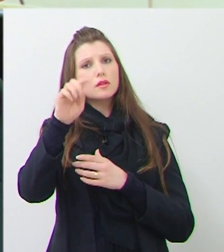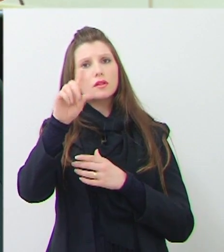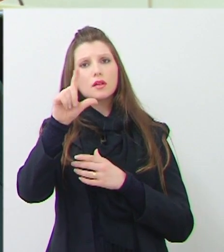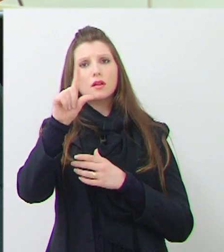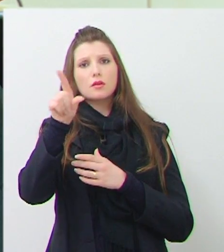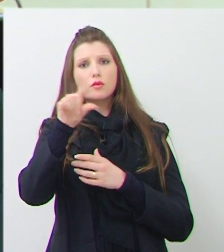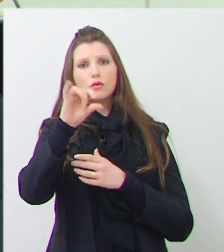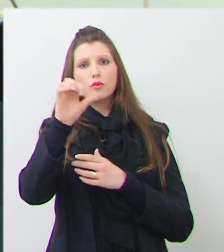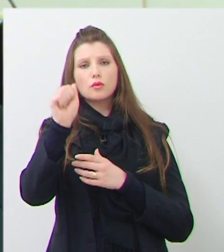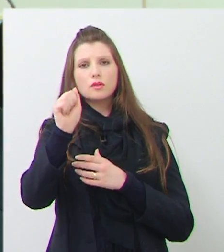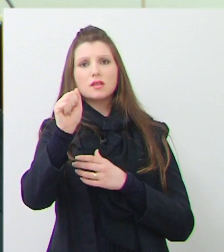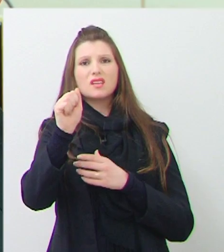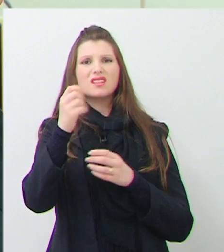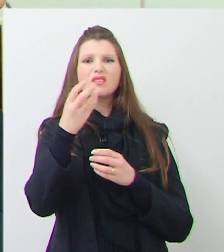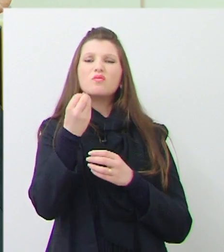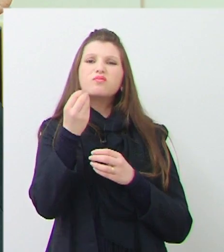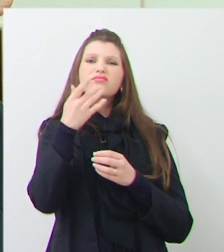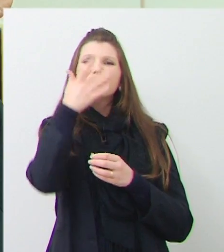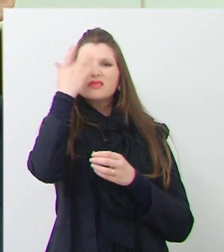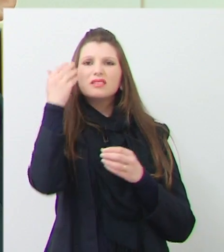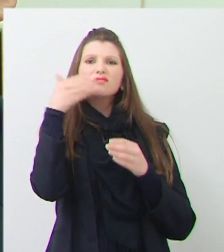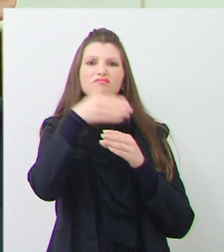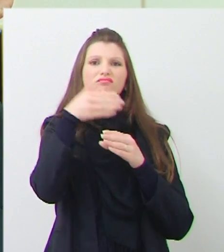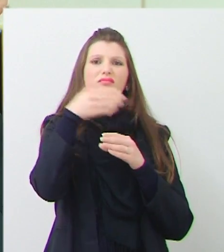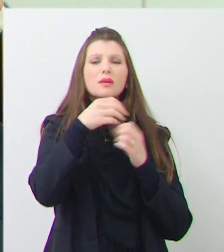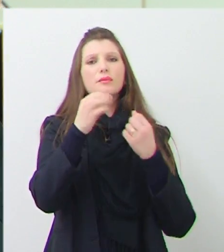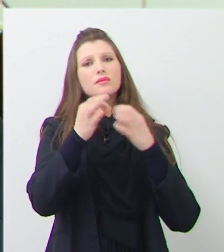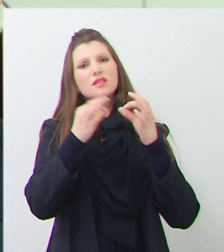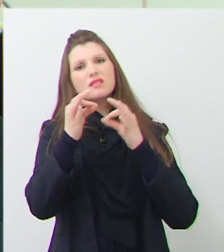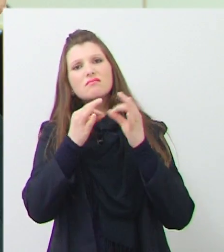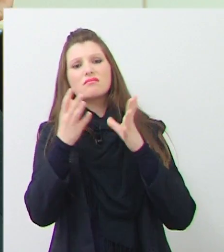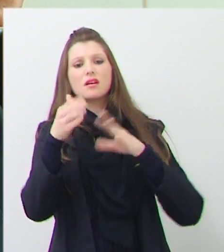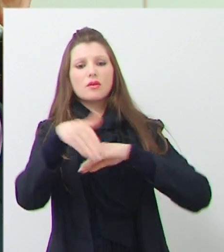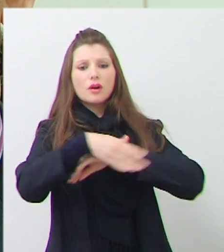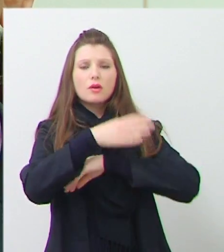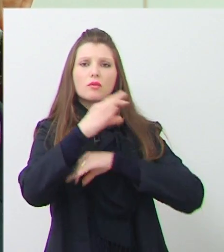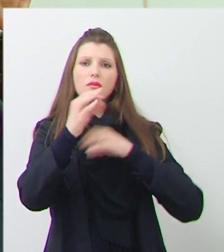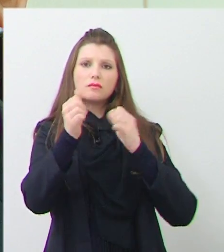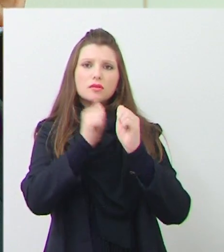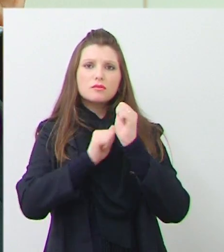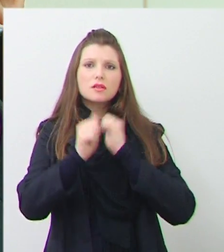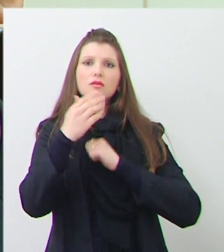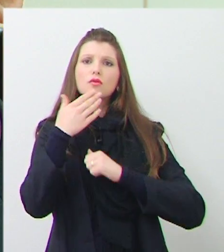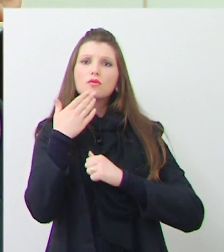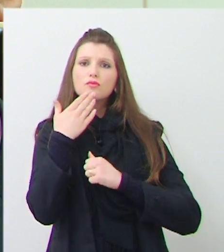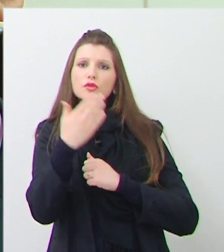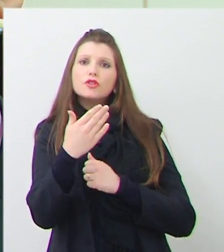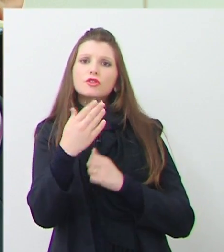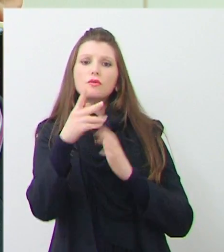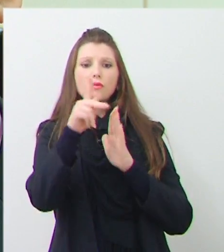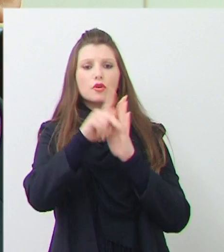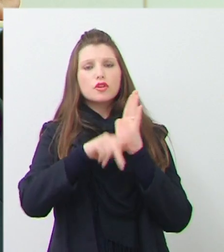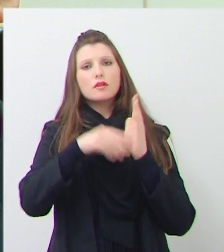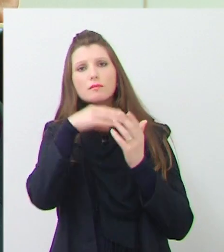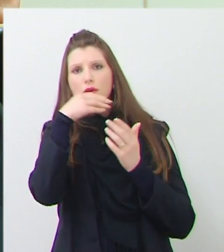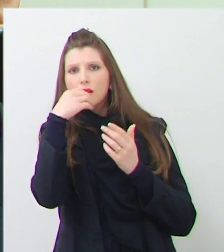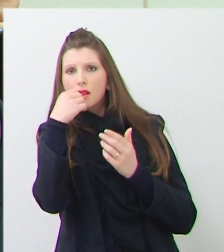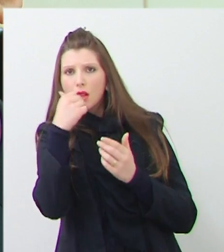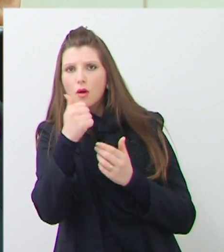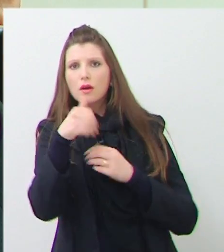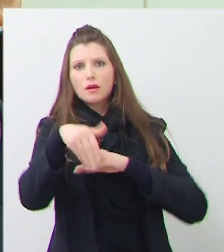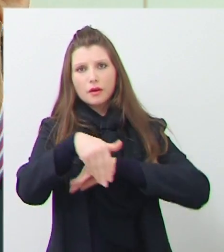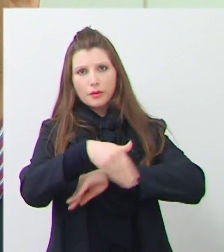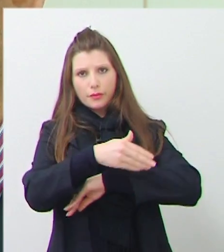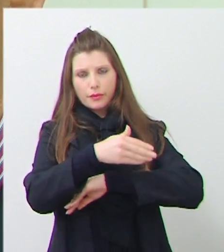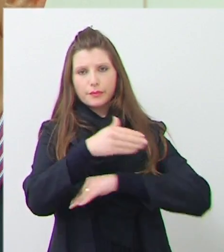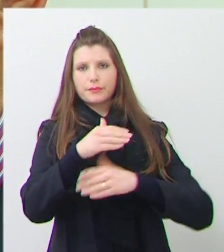ela é bastante frequentada e precisa de uma revitalização. Então a gente está pedindo à administração viabilizar um projeto que melhore aquela situação